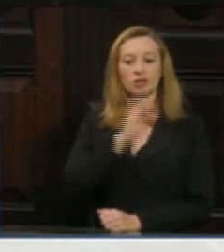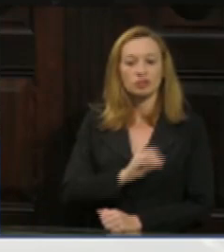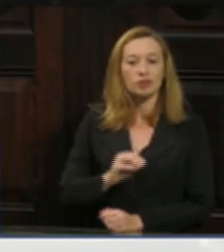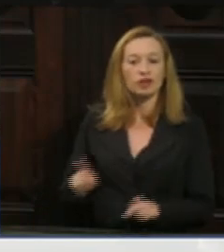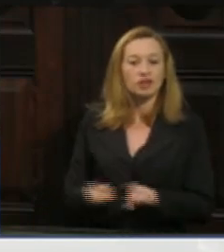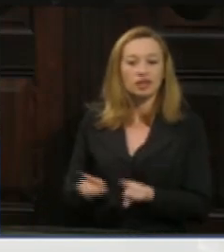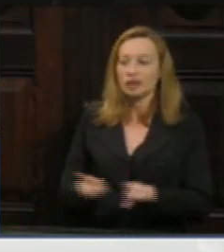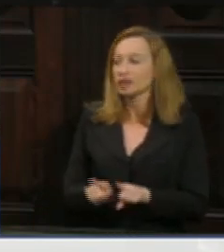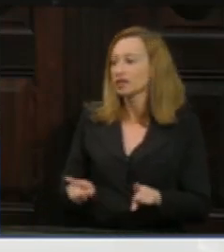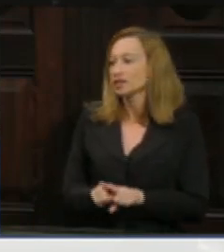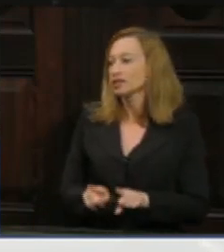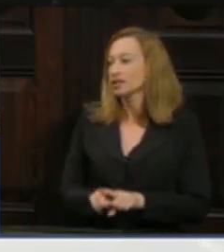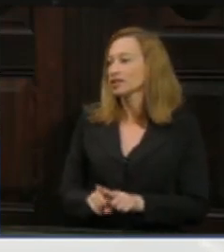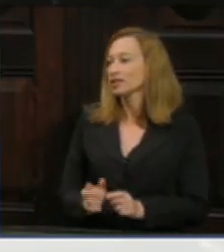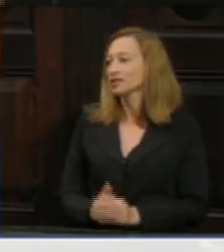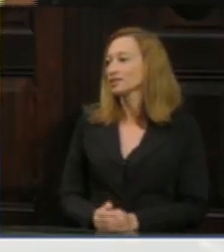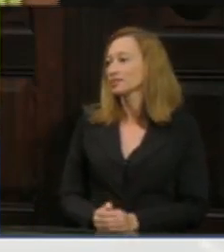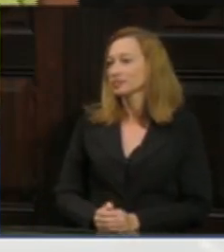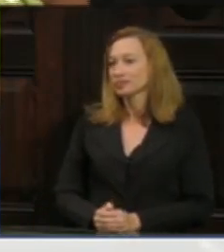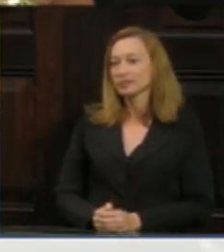Mas, presidente,